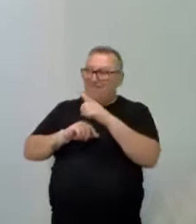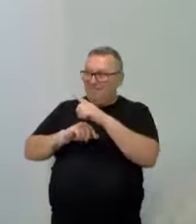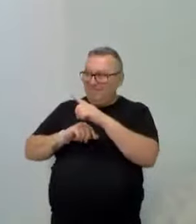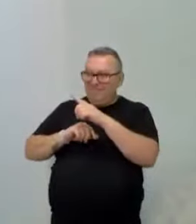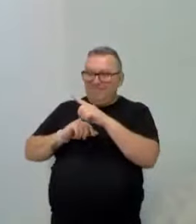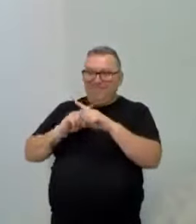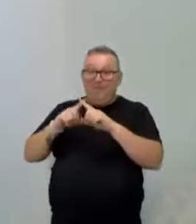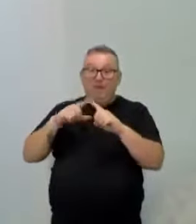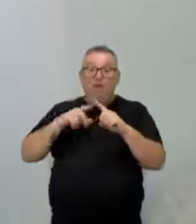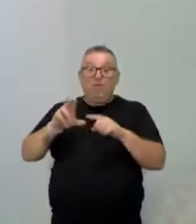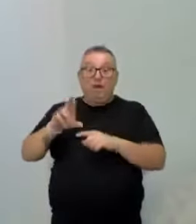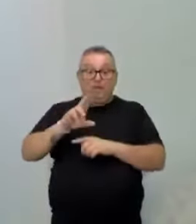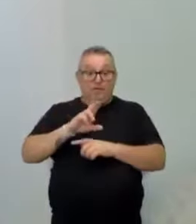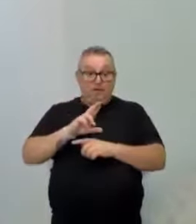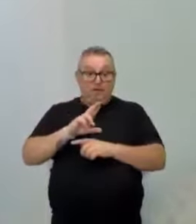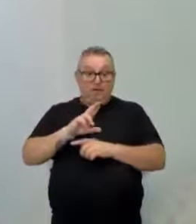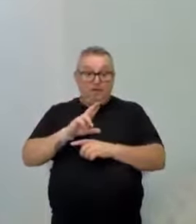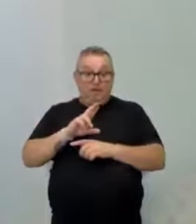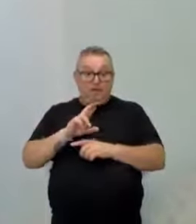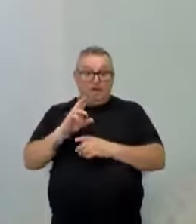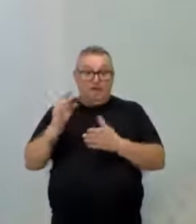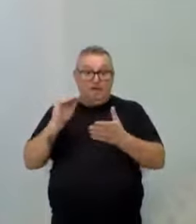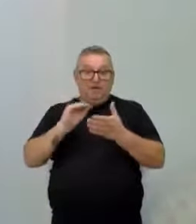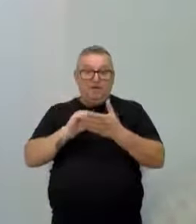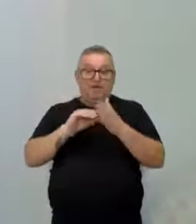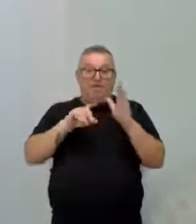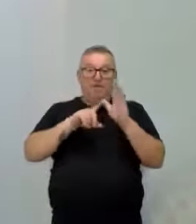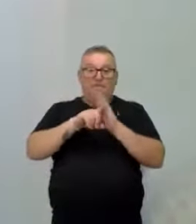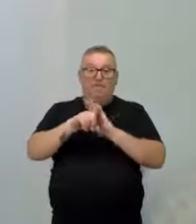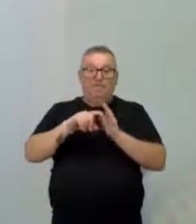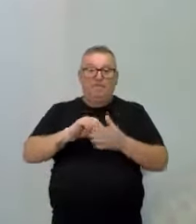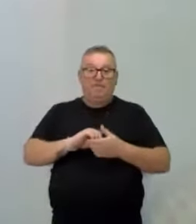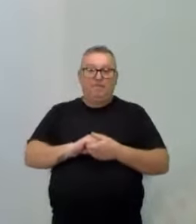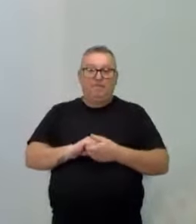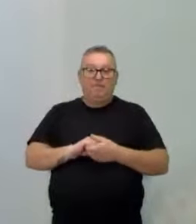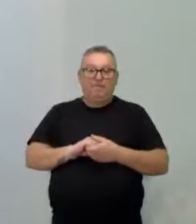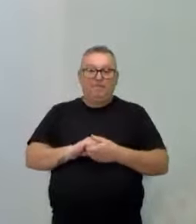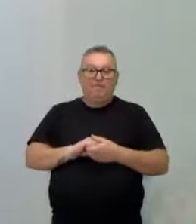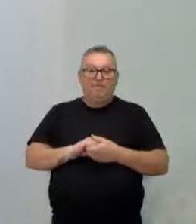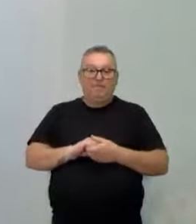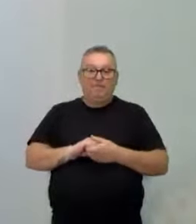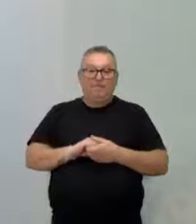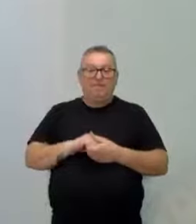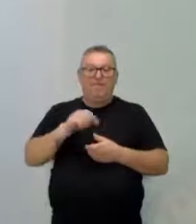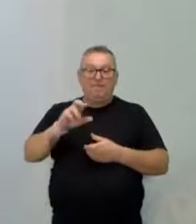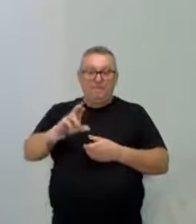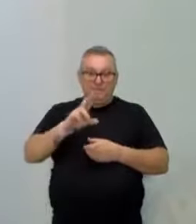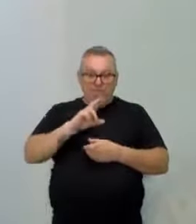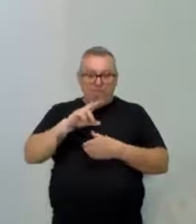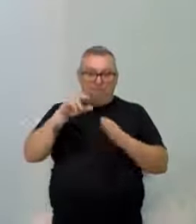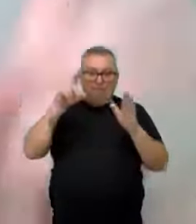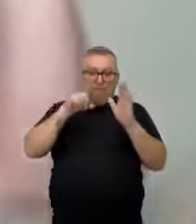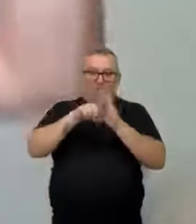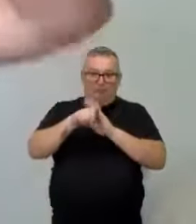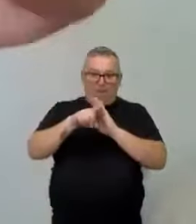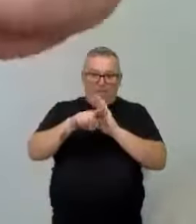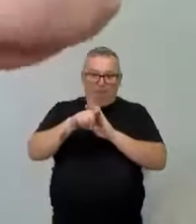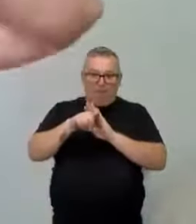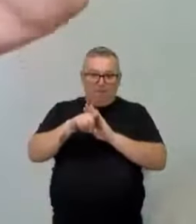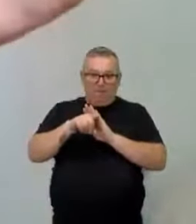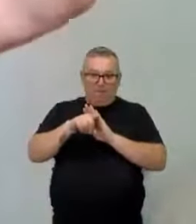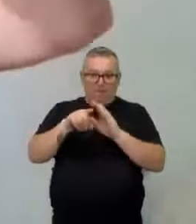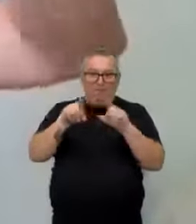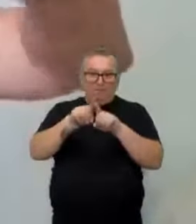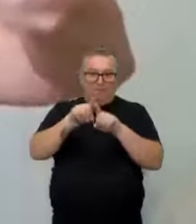para responder essa pergunta, a gente pôs aí já a pergunta, né, Paula? Acho que está fácil a pergunta. Para responder essa pergunta, então,